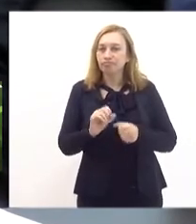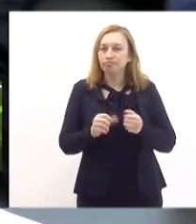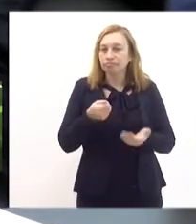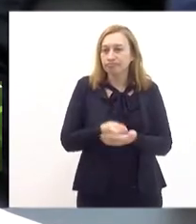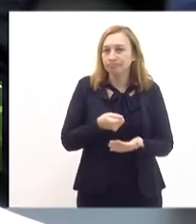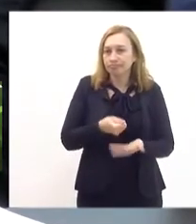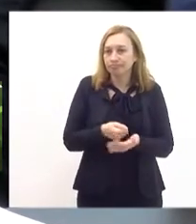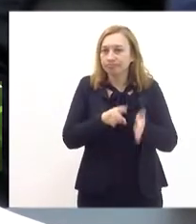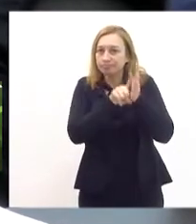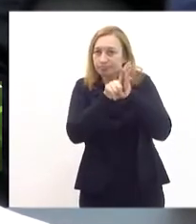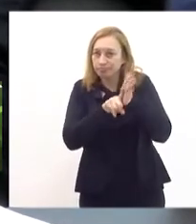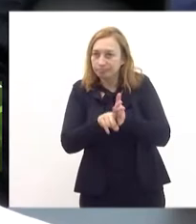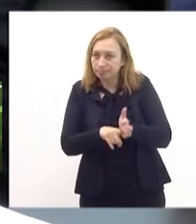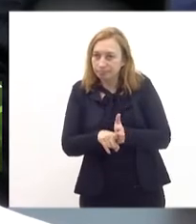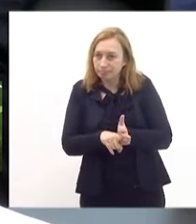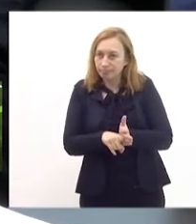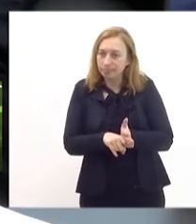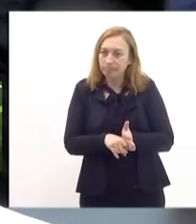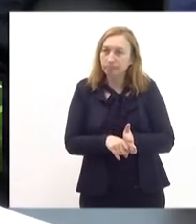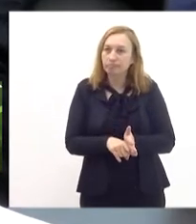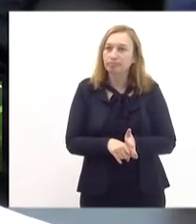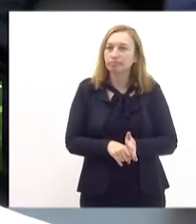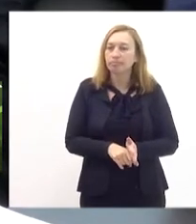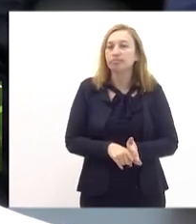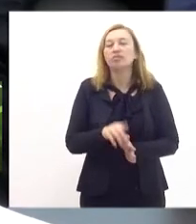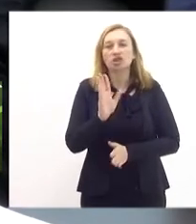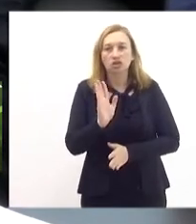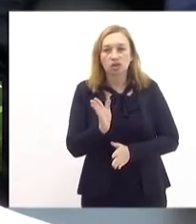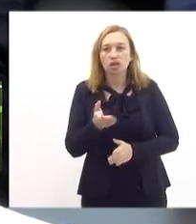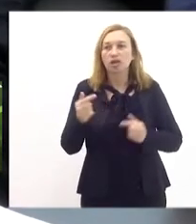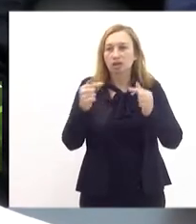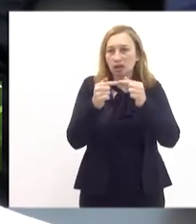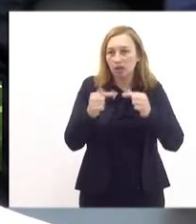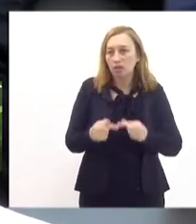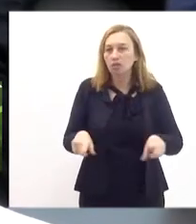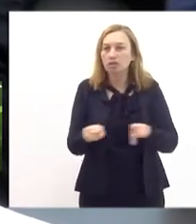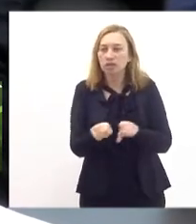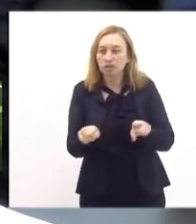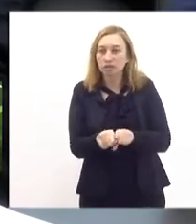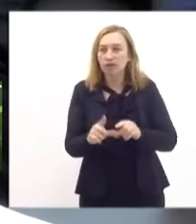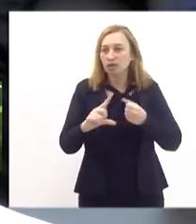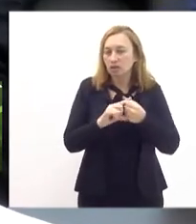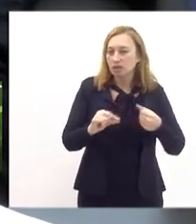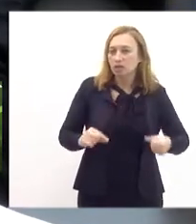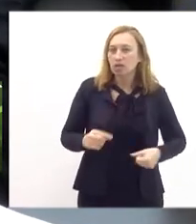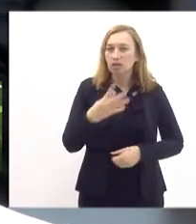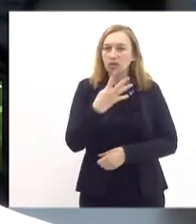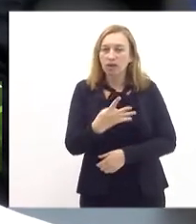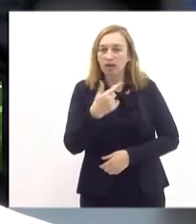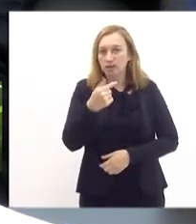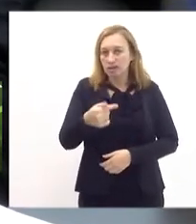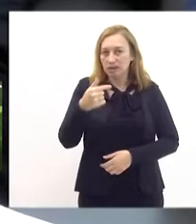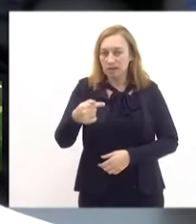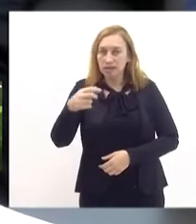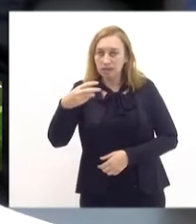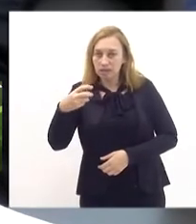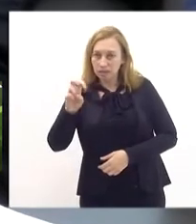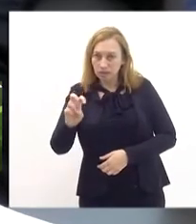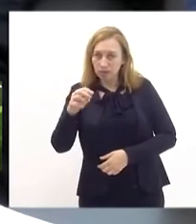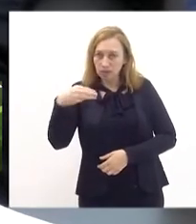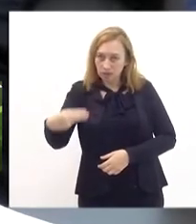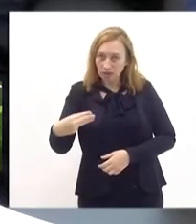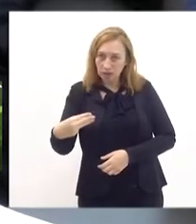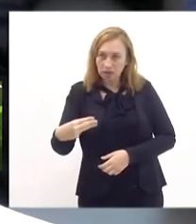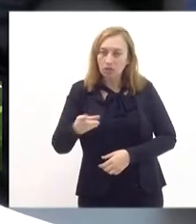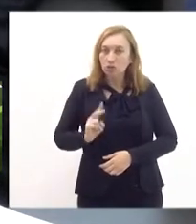exigido na análise dos programas de integridade, de acordo também com o artigo 4º da Lei 7753. A